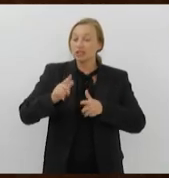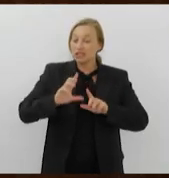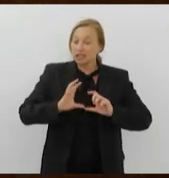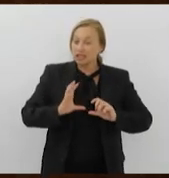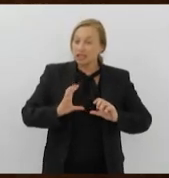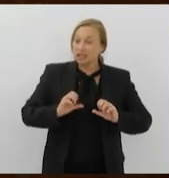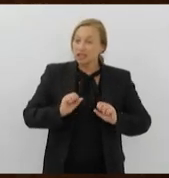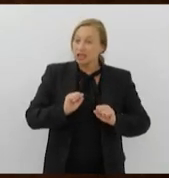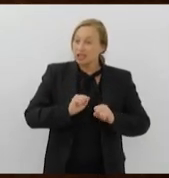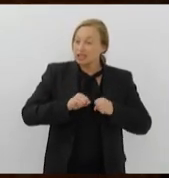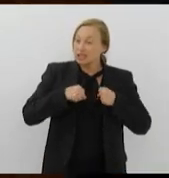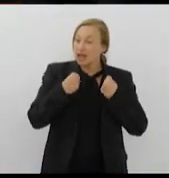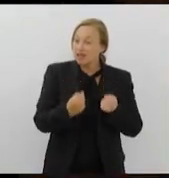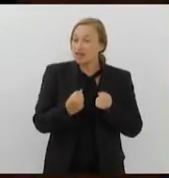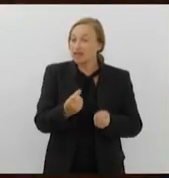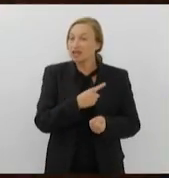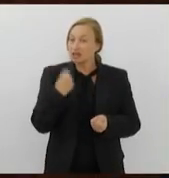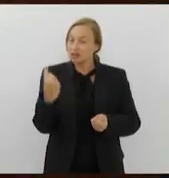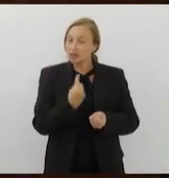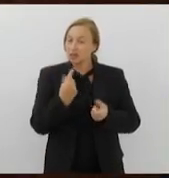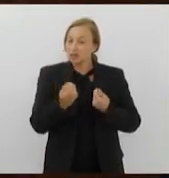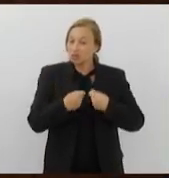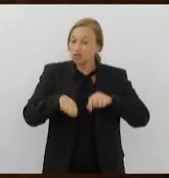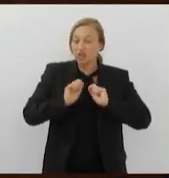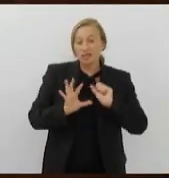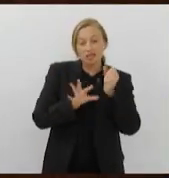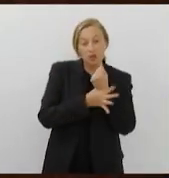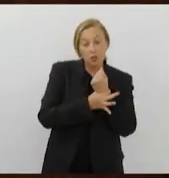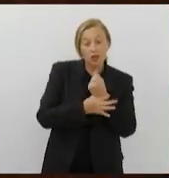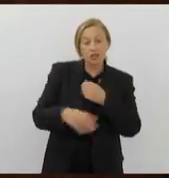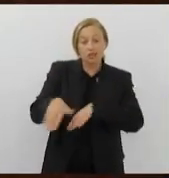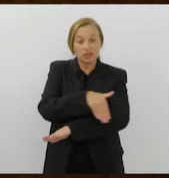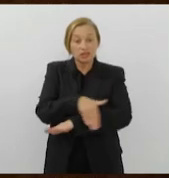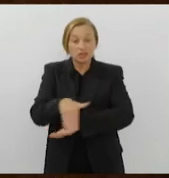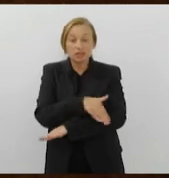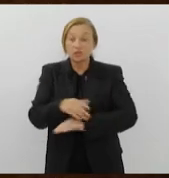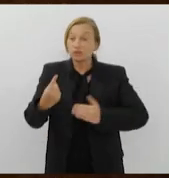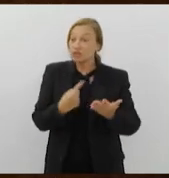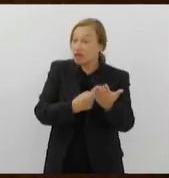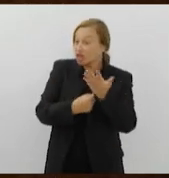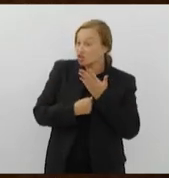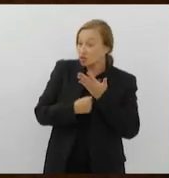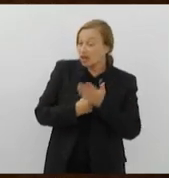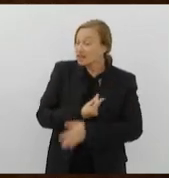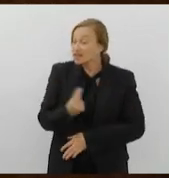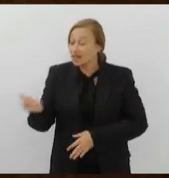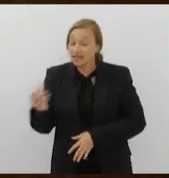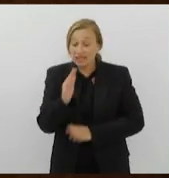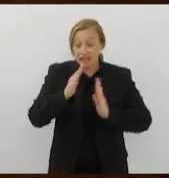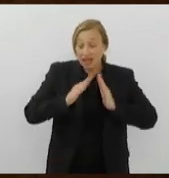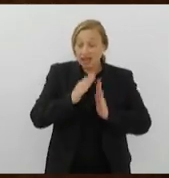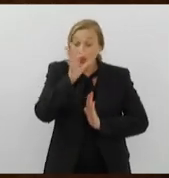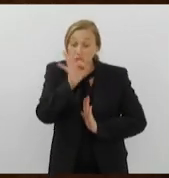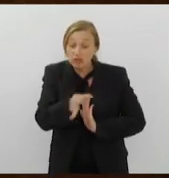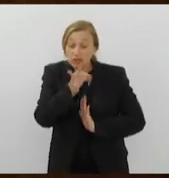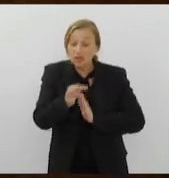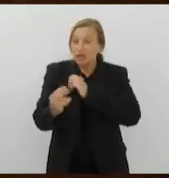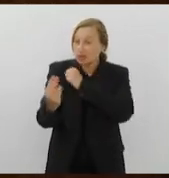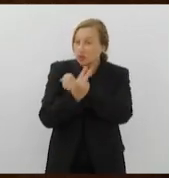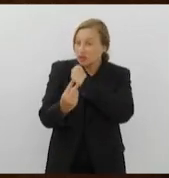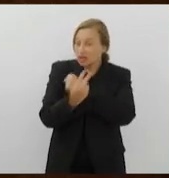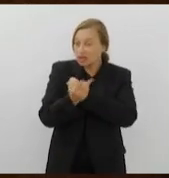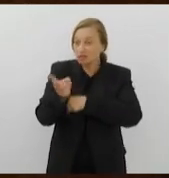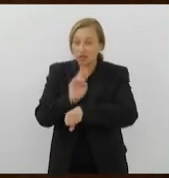trazer segurança nas ruas, que nos ajuda a poder sair de casa com mais certeza de proteção e de